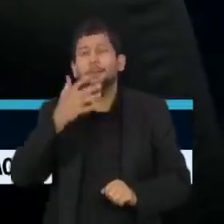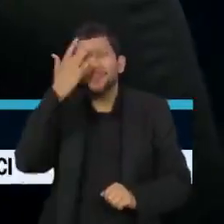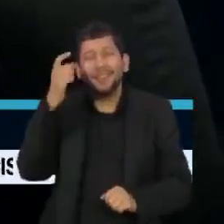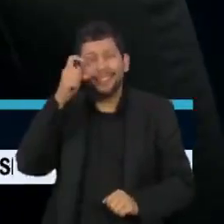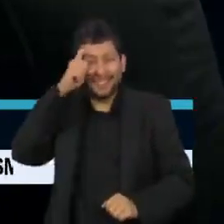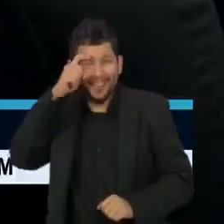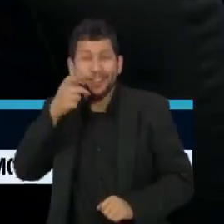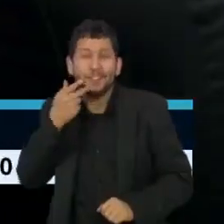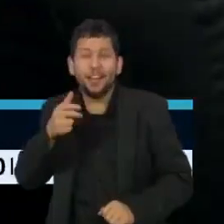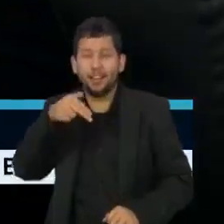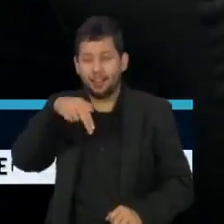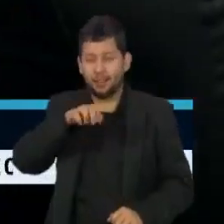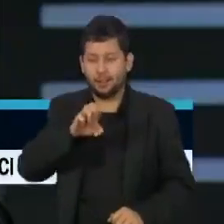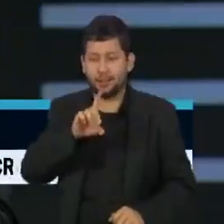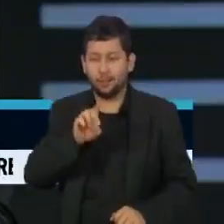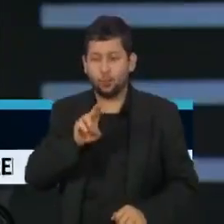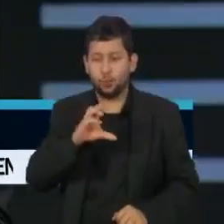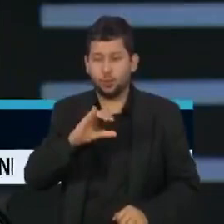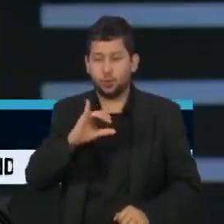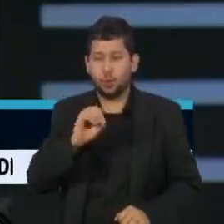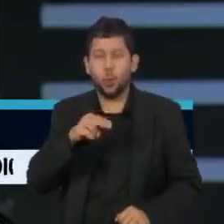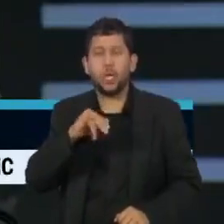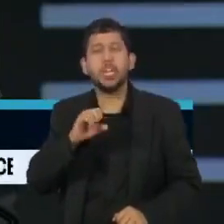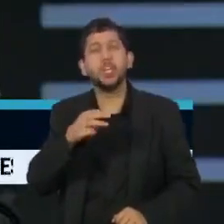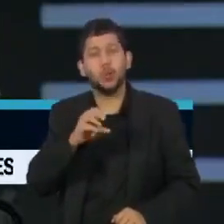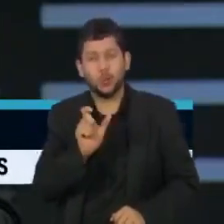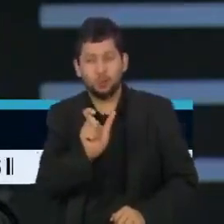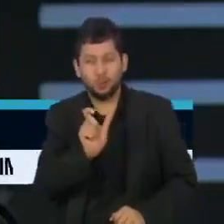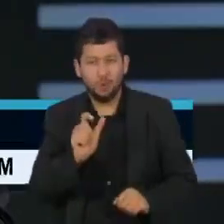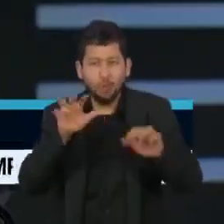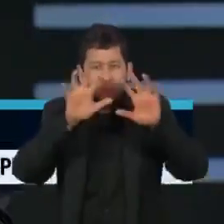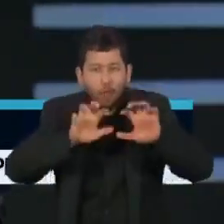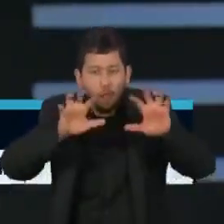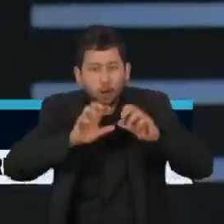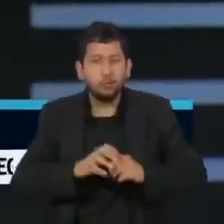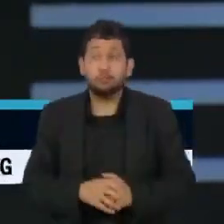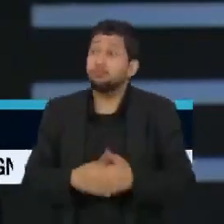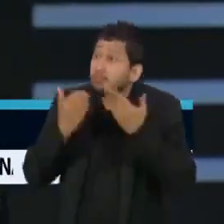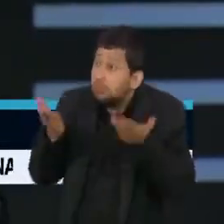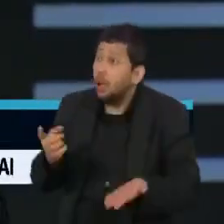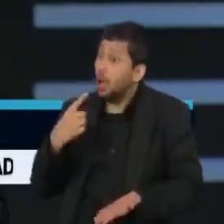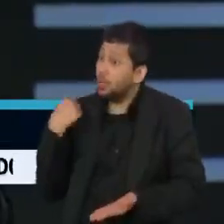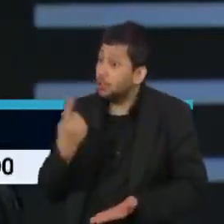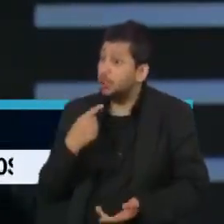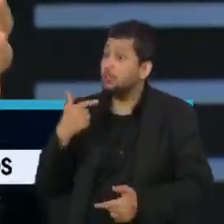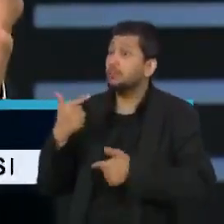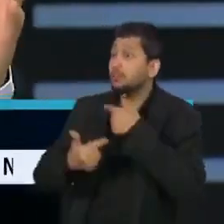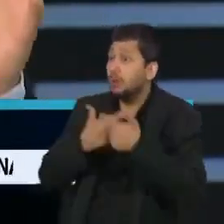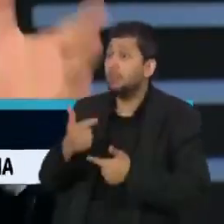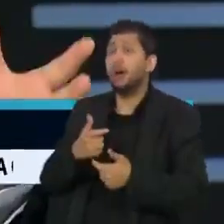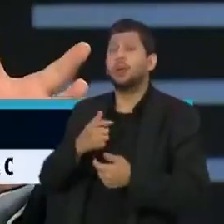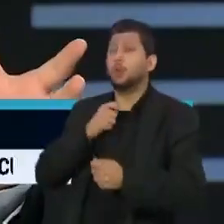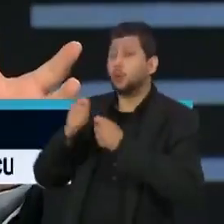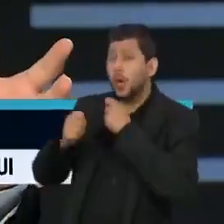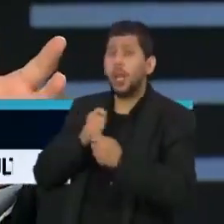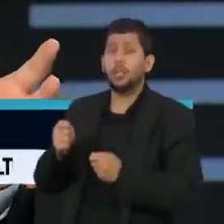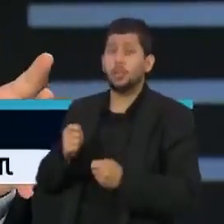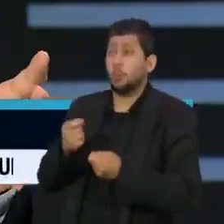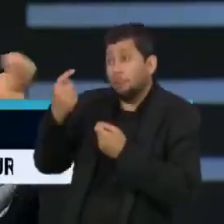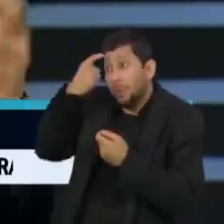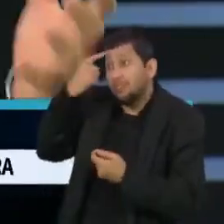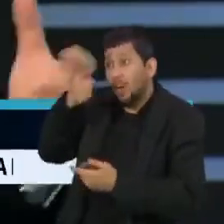Como diz a doutora Natália primeiro lugar a gente jornalista não pode inclusive os erros Analisa é normal que a gente tenha